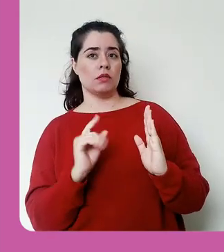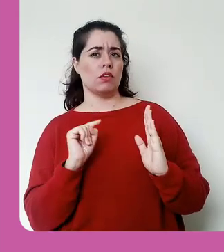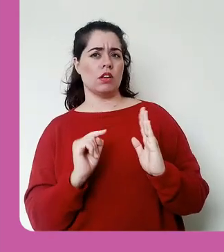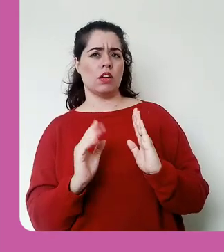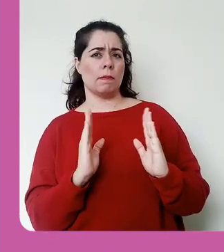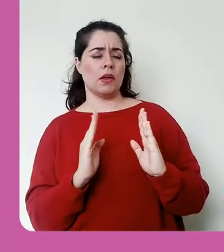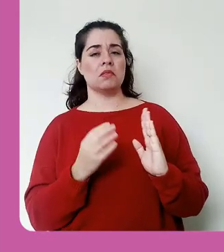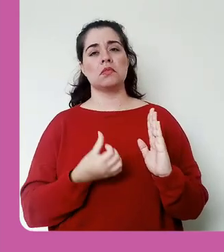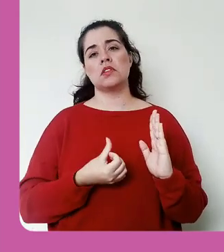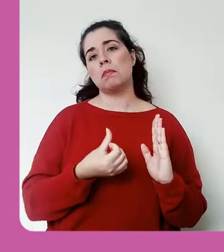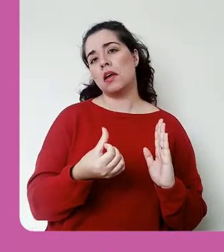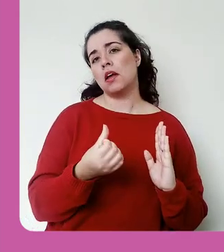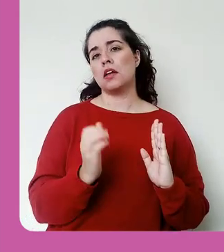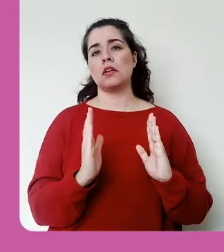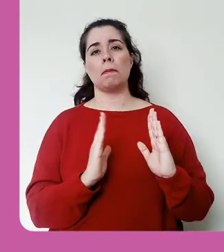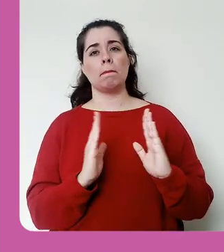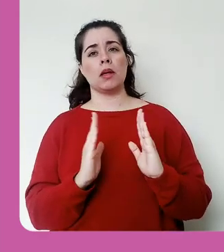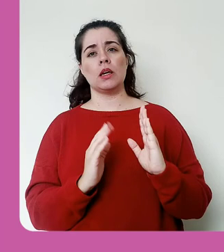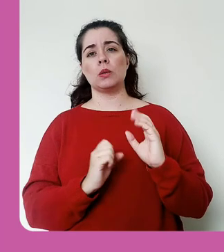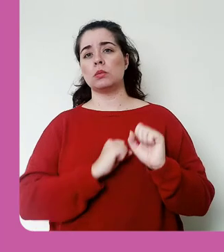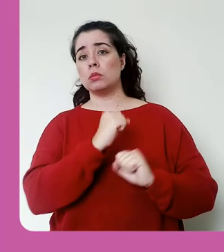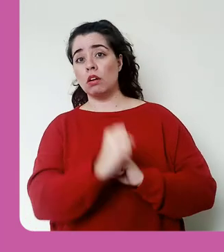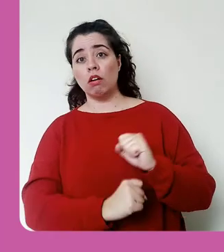períodos semestrais, anuais,